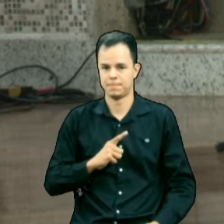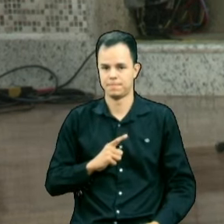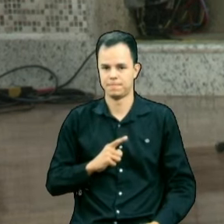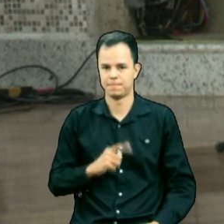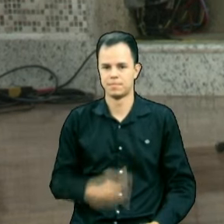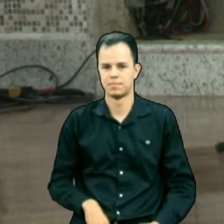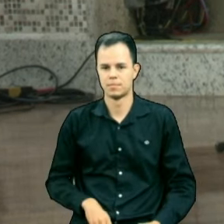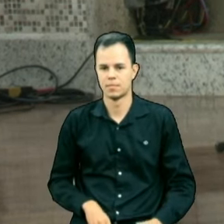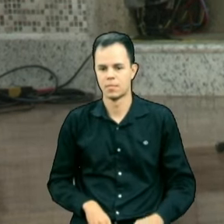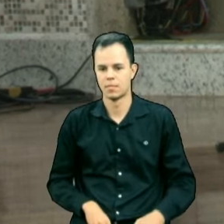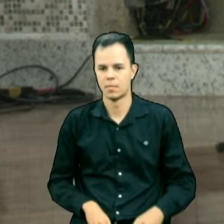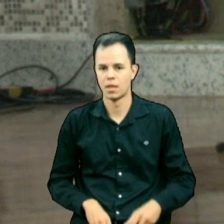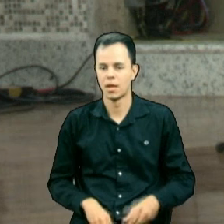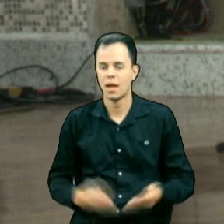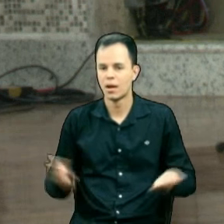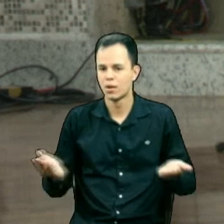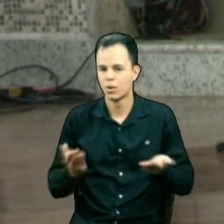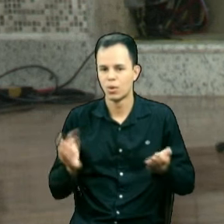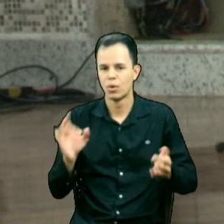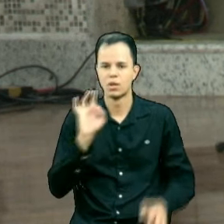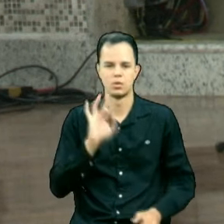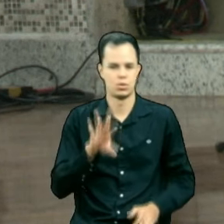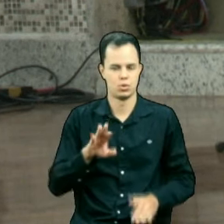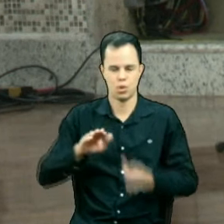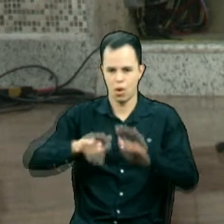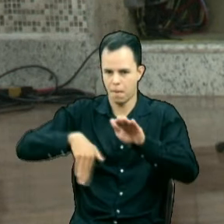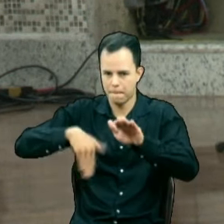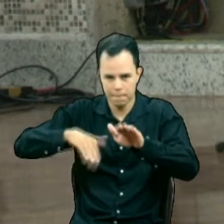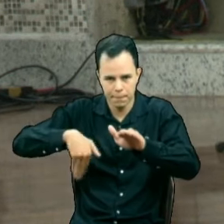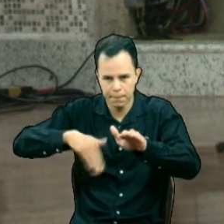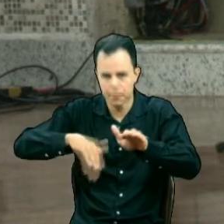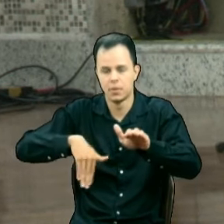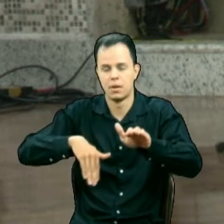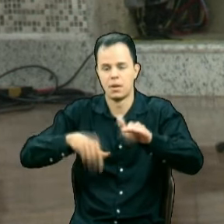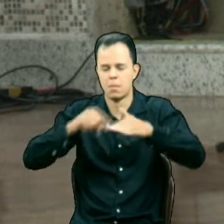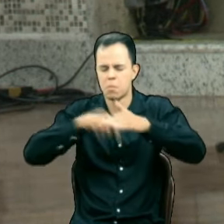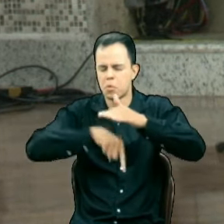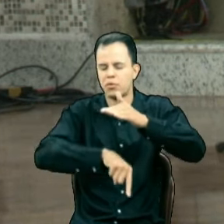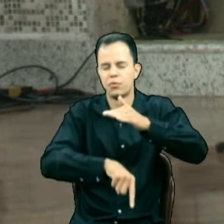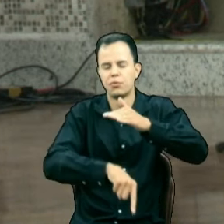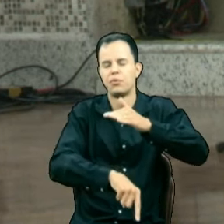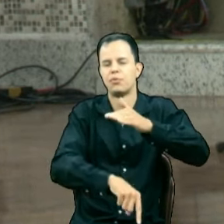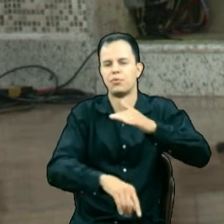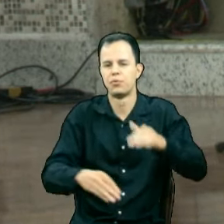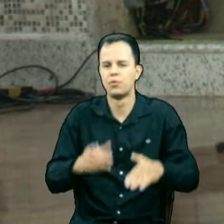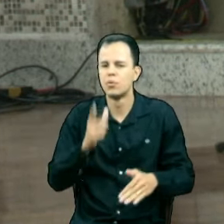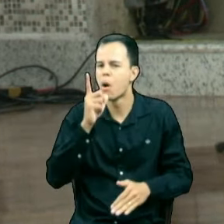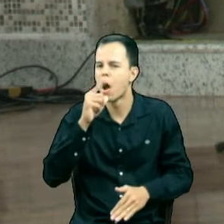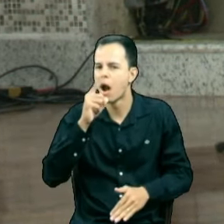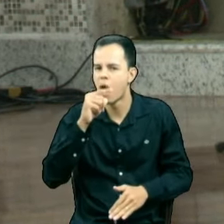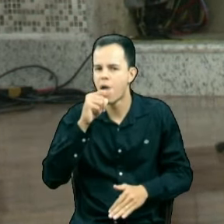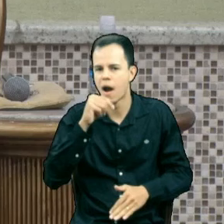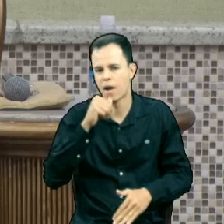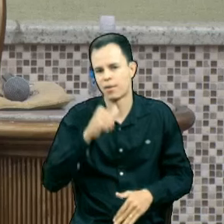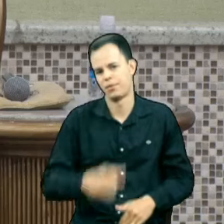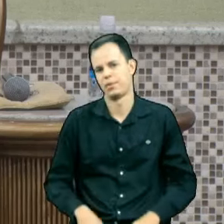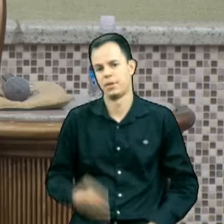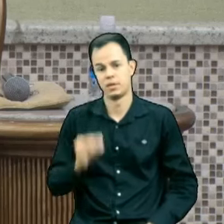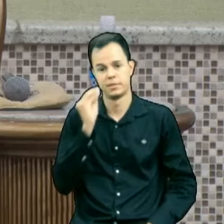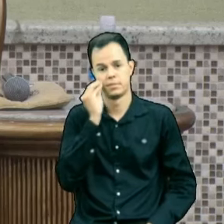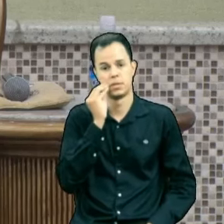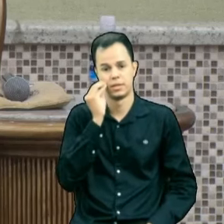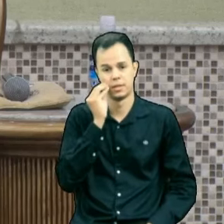só pode passar a nado as águas são tão Profundas quero dizer e repetir aqui que a nossa